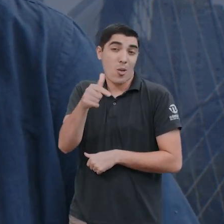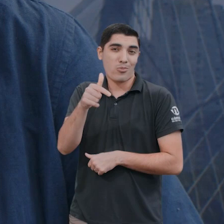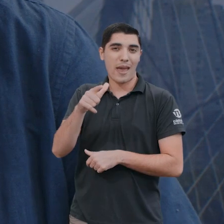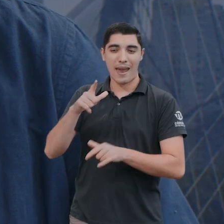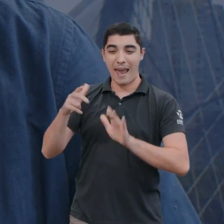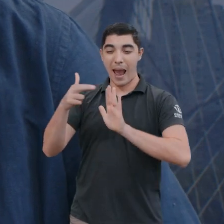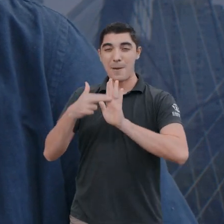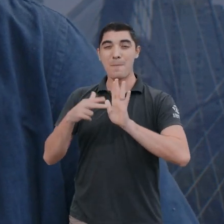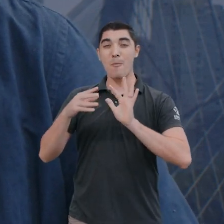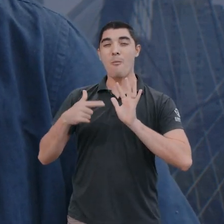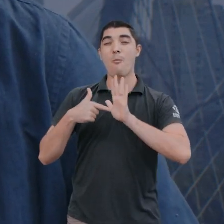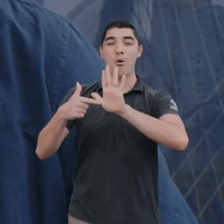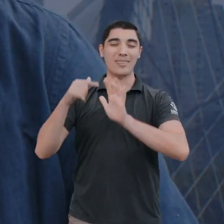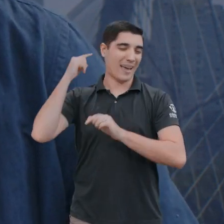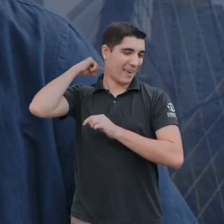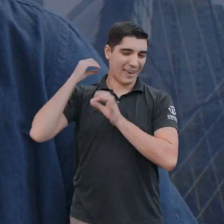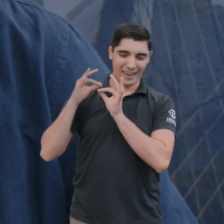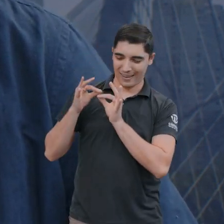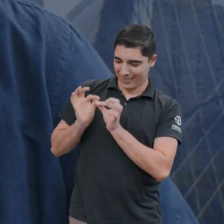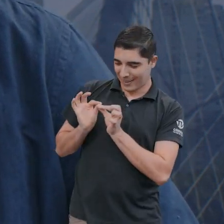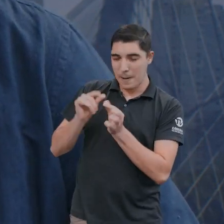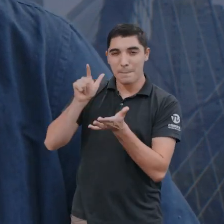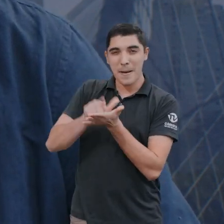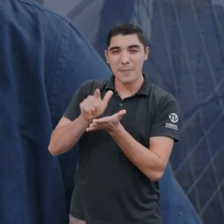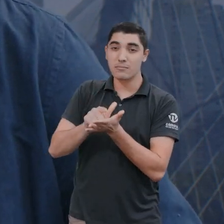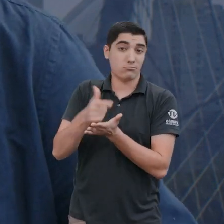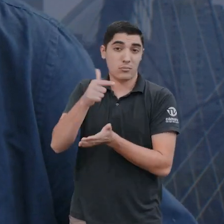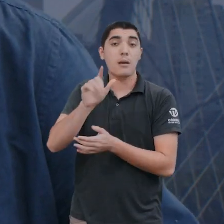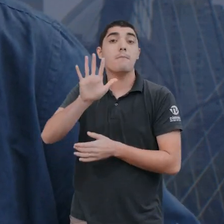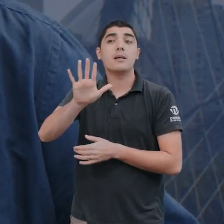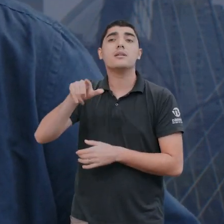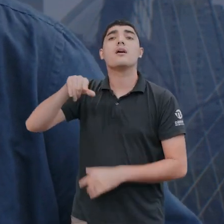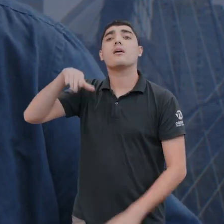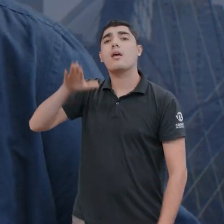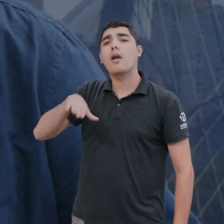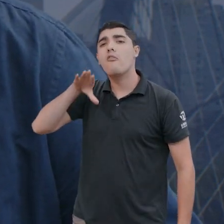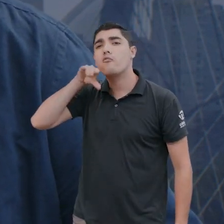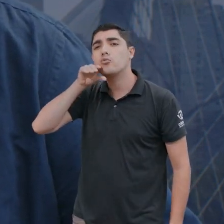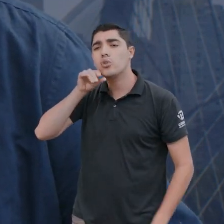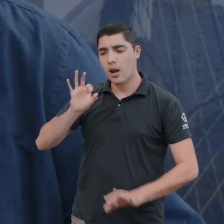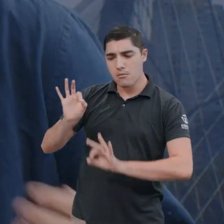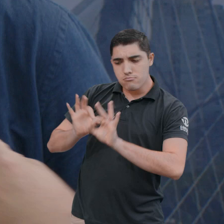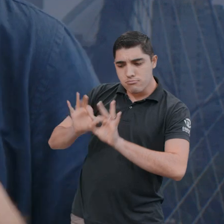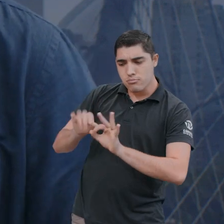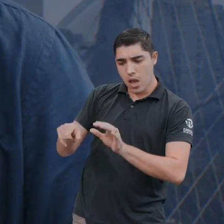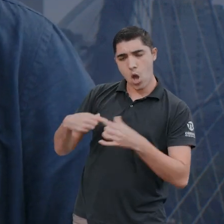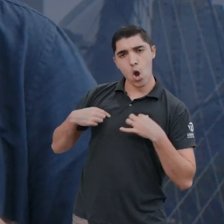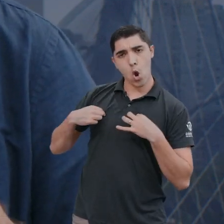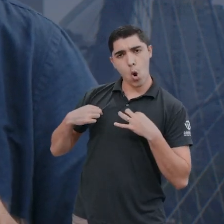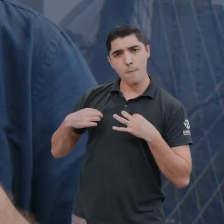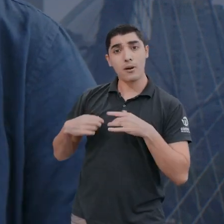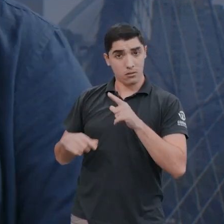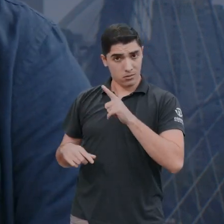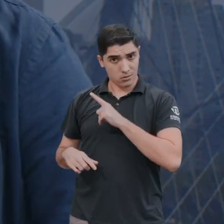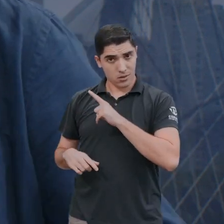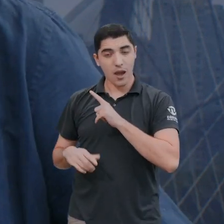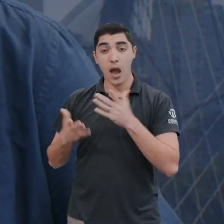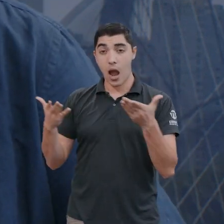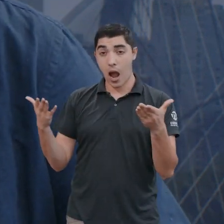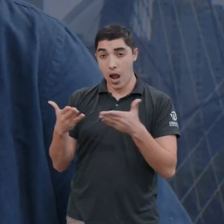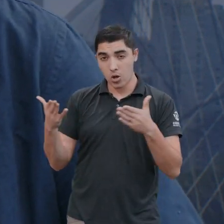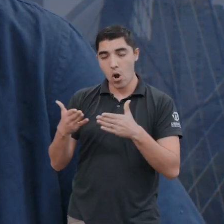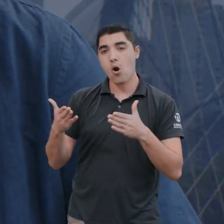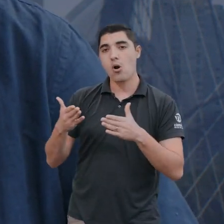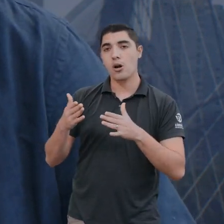muitas vezes, sobre a mão de obra que é empregada para fazer quem fez as minhas roupas, né? Existe até um